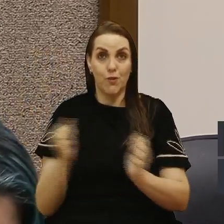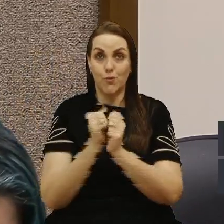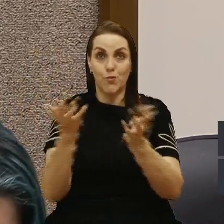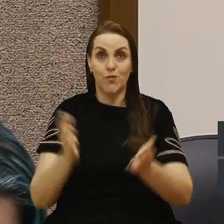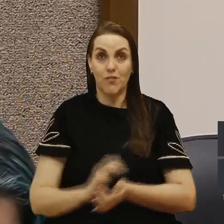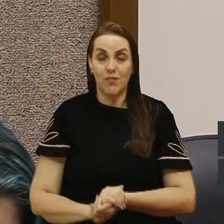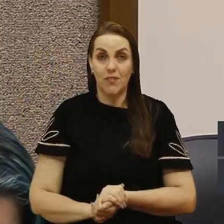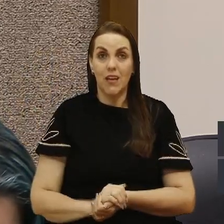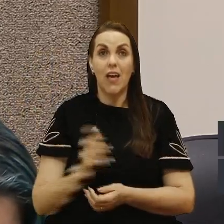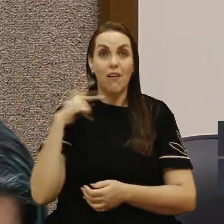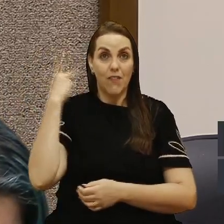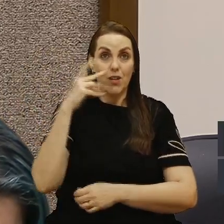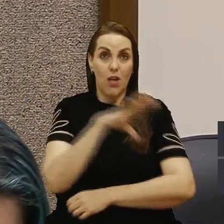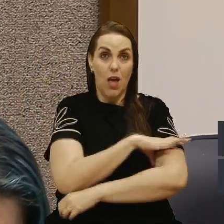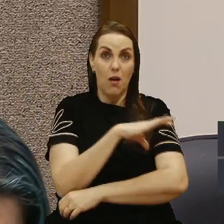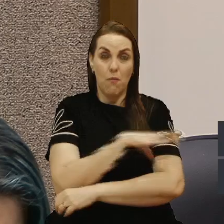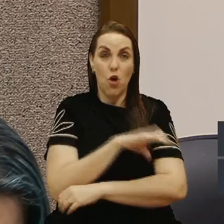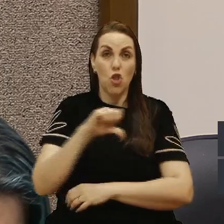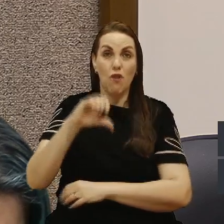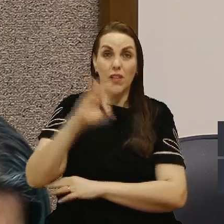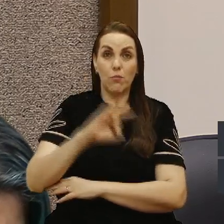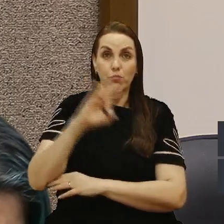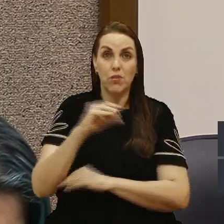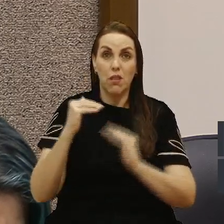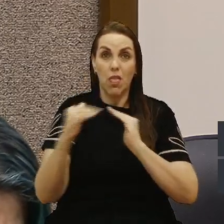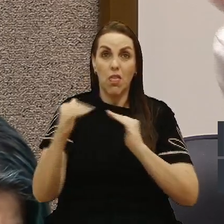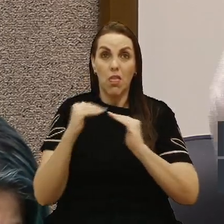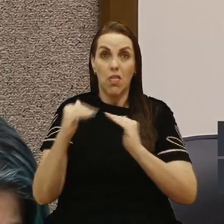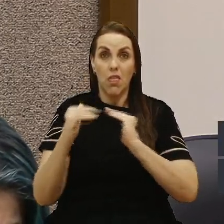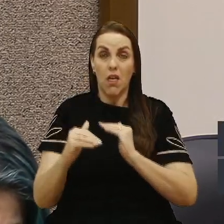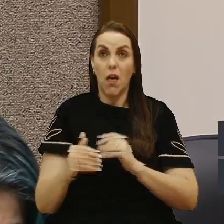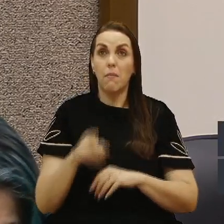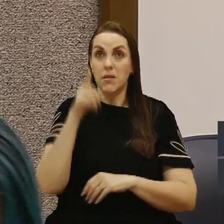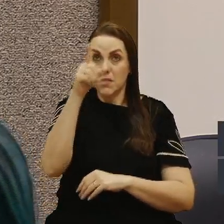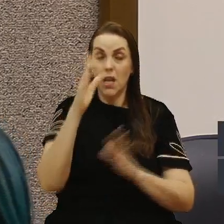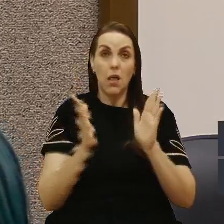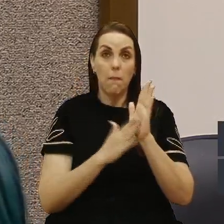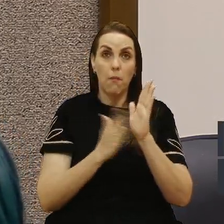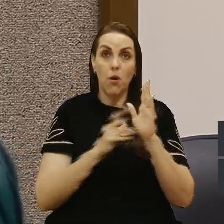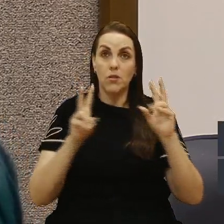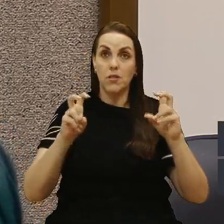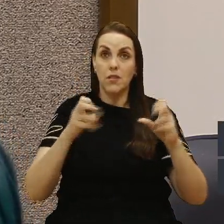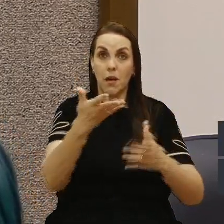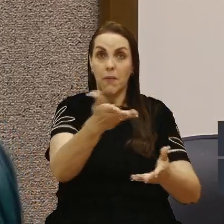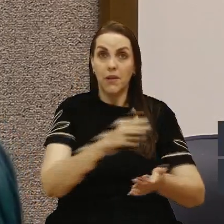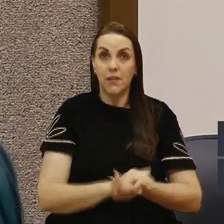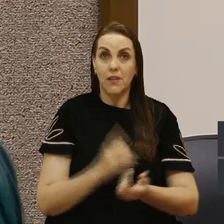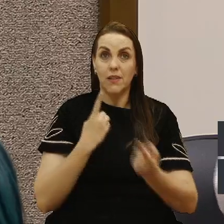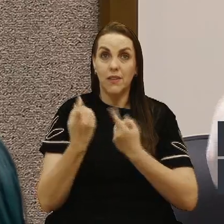aqui, nós passamos 90% do tempo discordando. Agora não dá para falar que ele não é propositivo no tema.